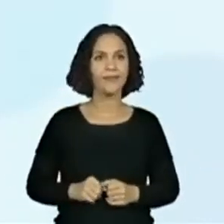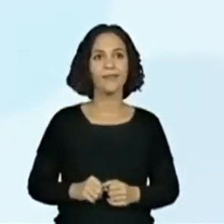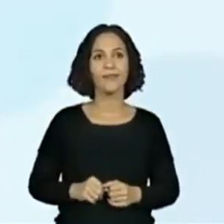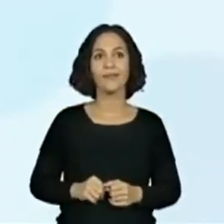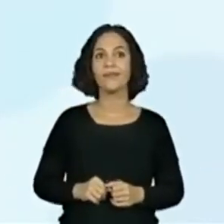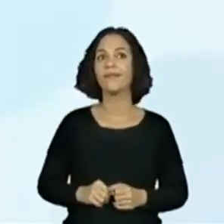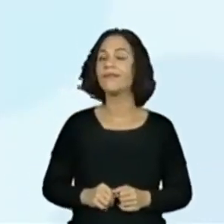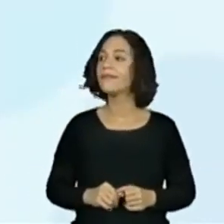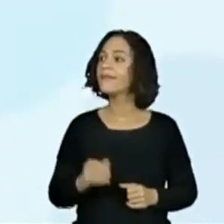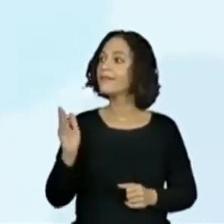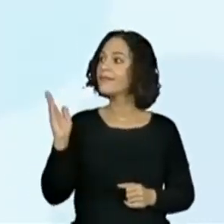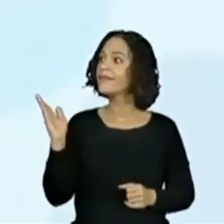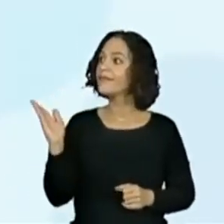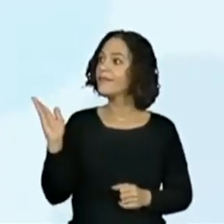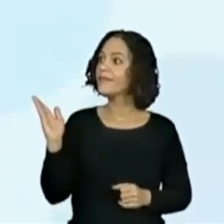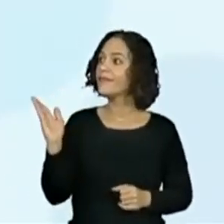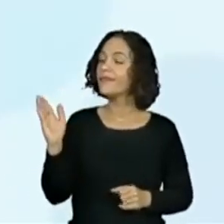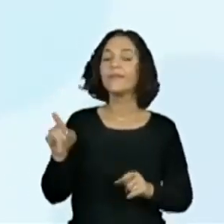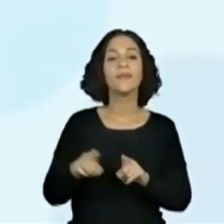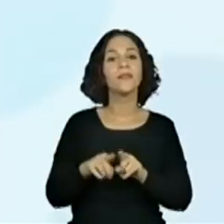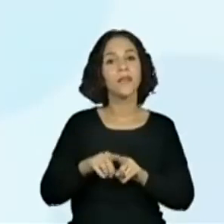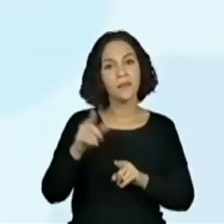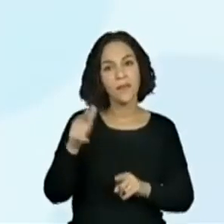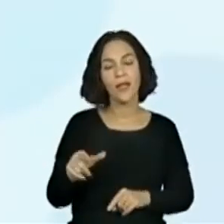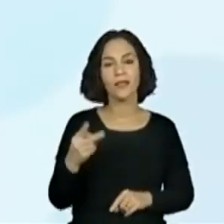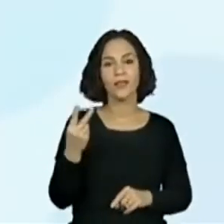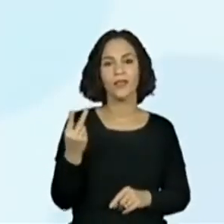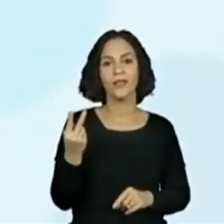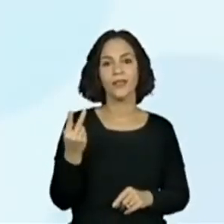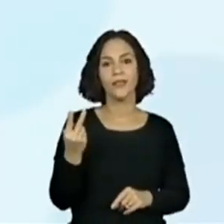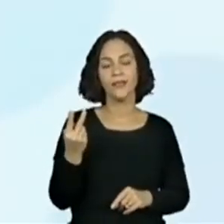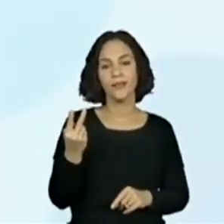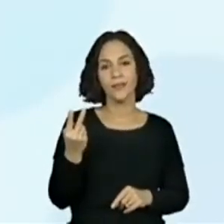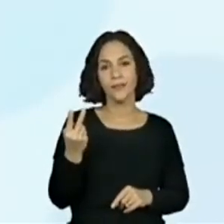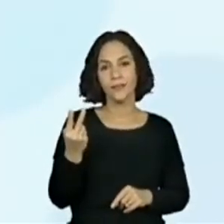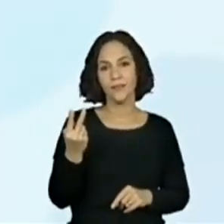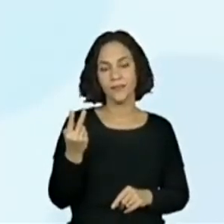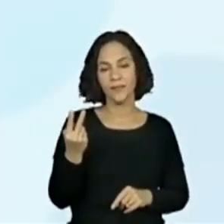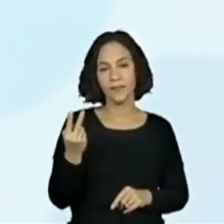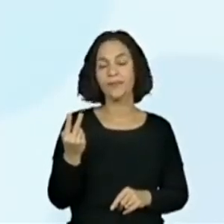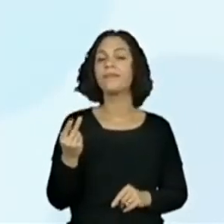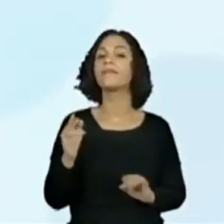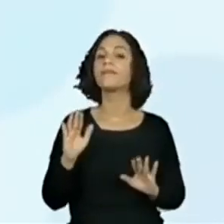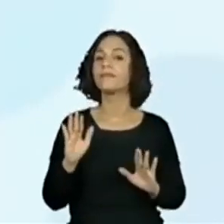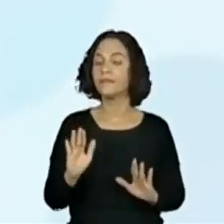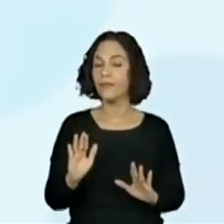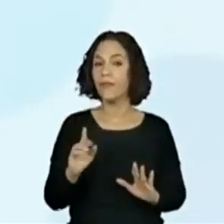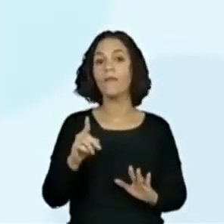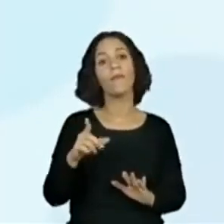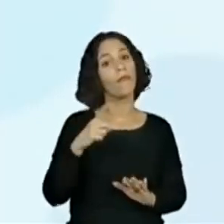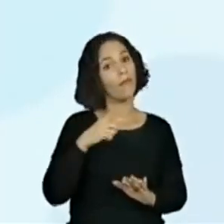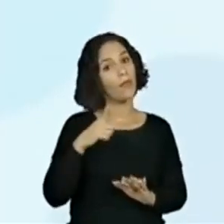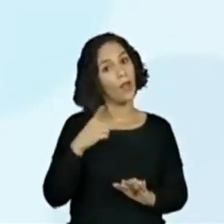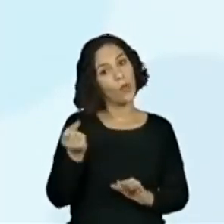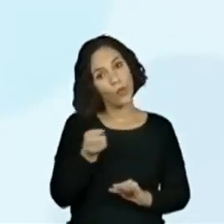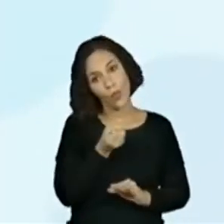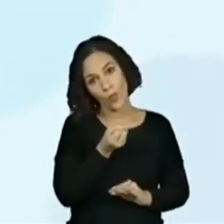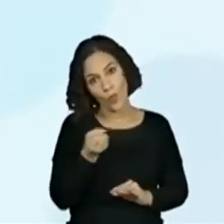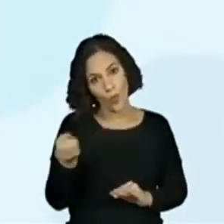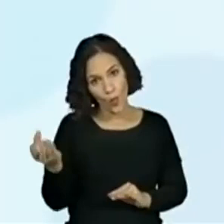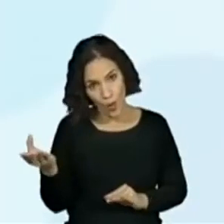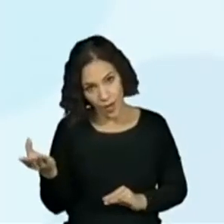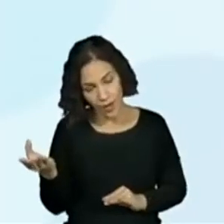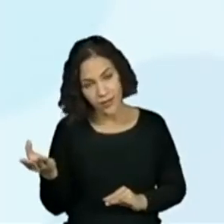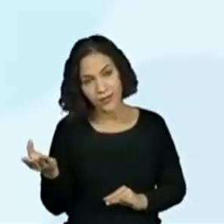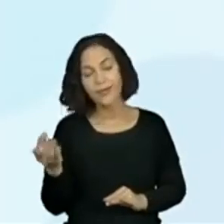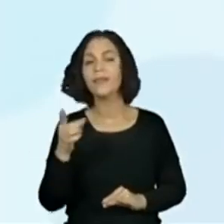E as 2 últimas notas que tinha lá, ó, apareceram mais 2. Então, eu tenho uma quantidade de notas, mas algumas